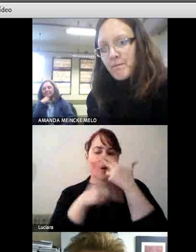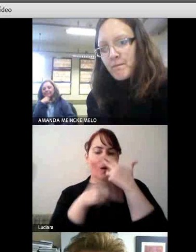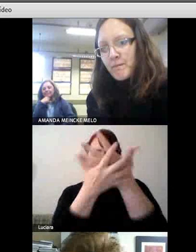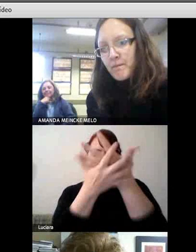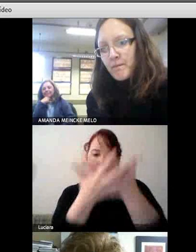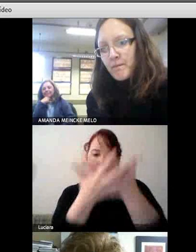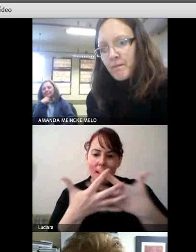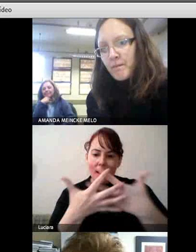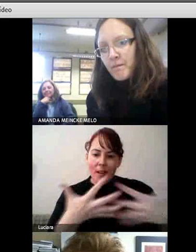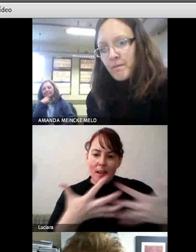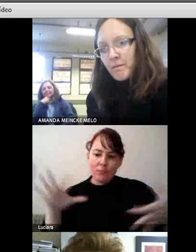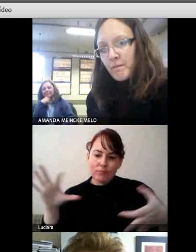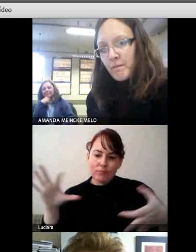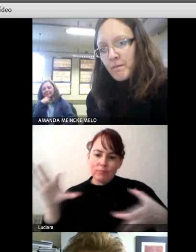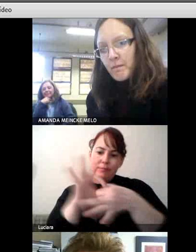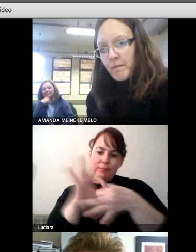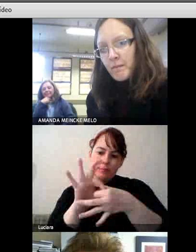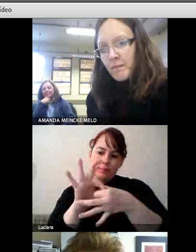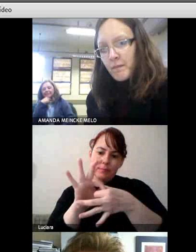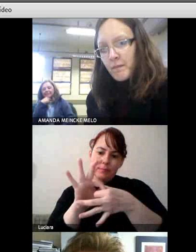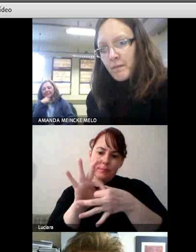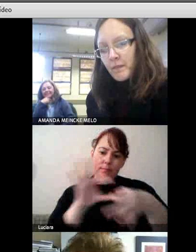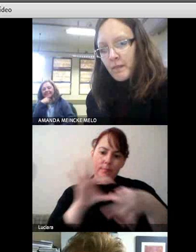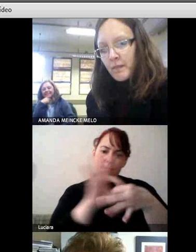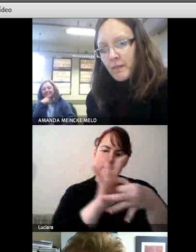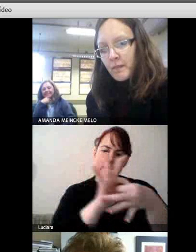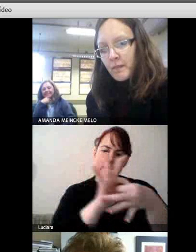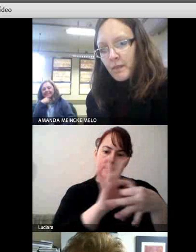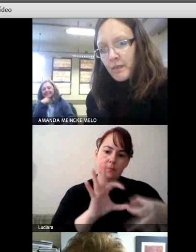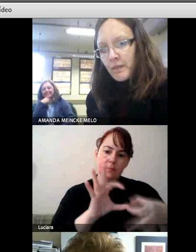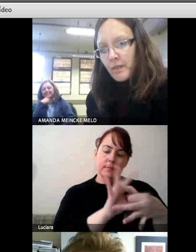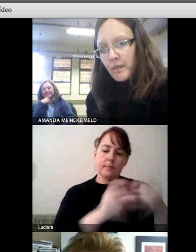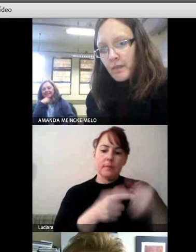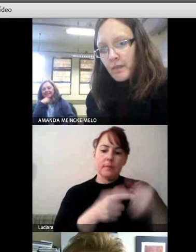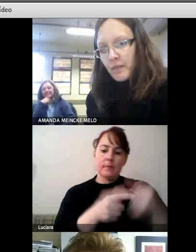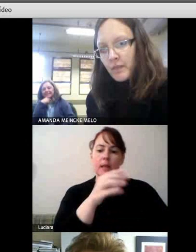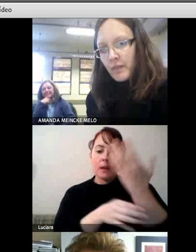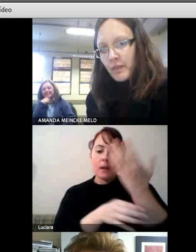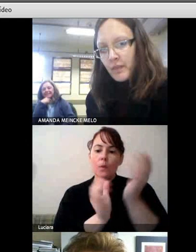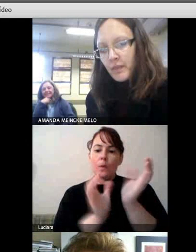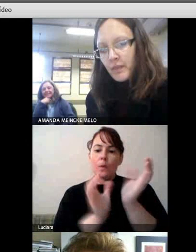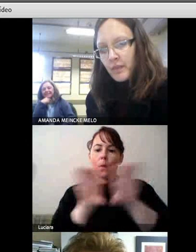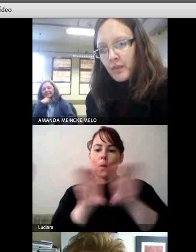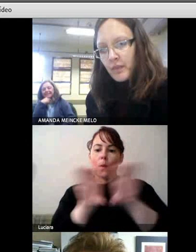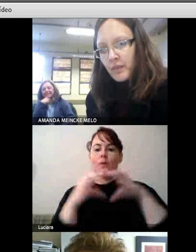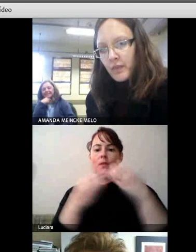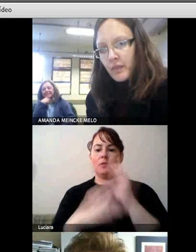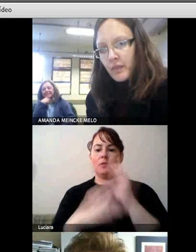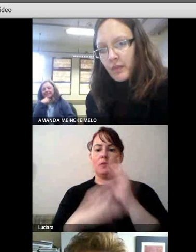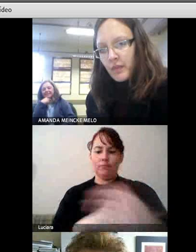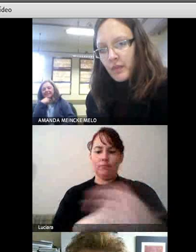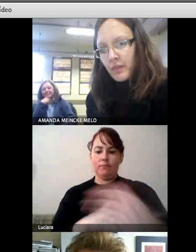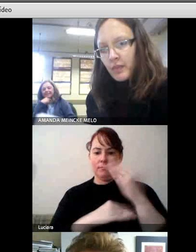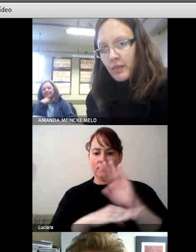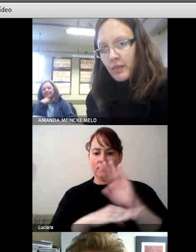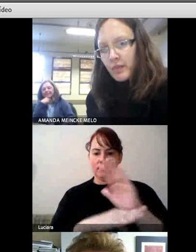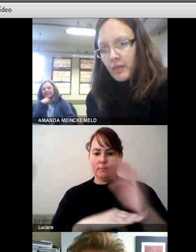Aí, no outro semestre, chegou o laptop para os terceiros anos. E nós temos, agora nós vamos lá formar. E os de quarto,